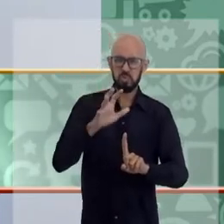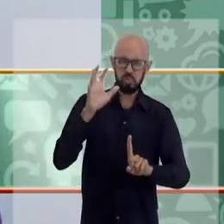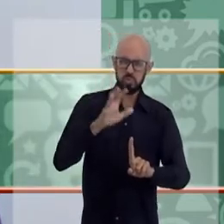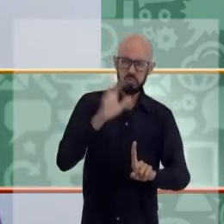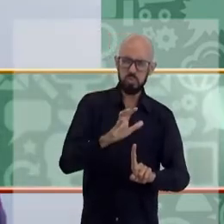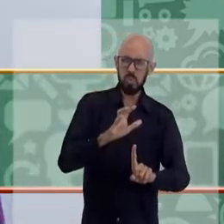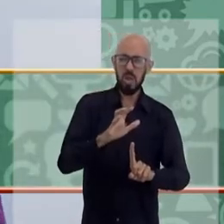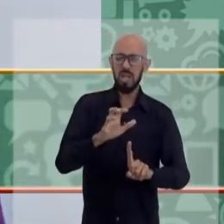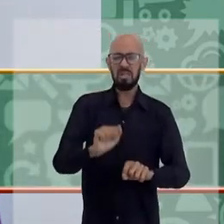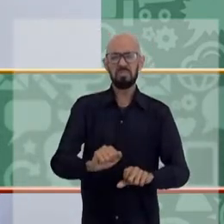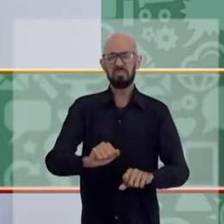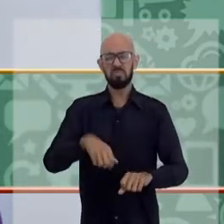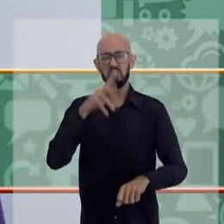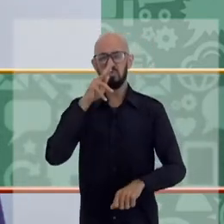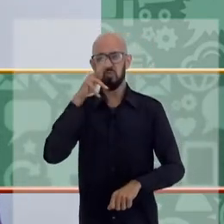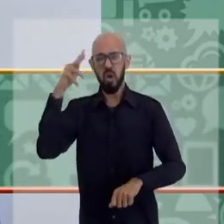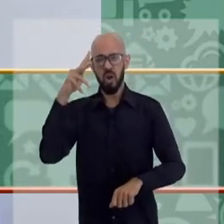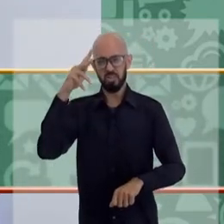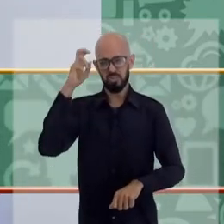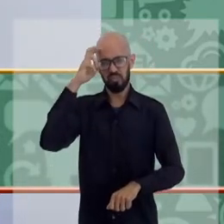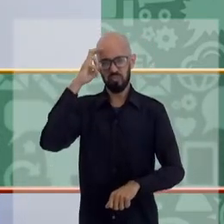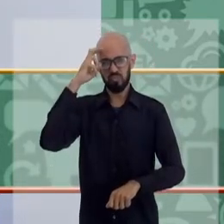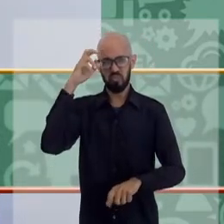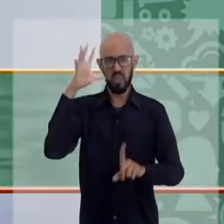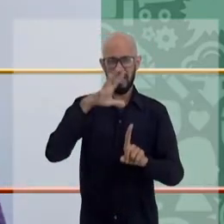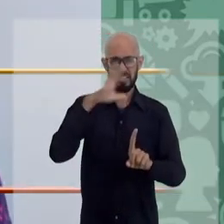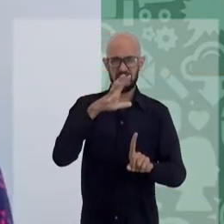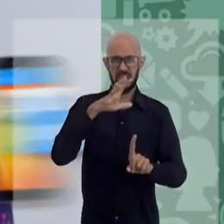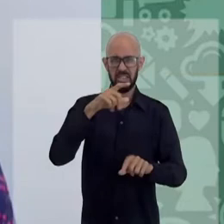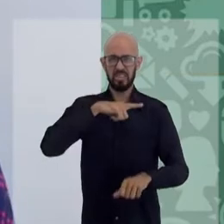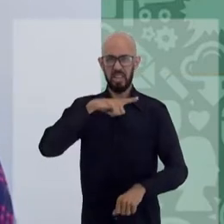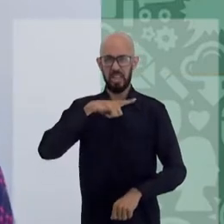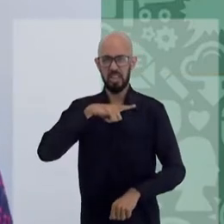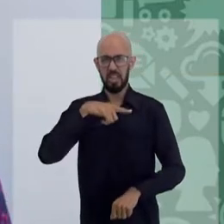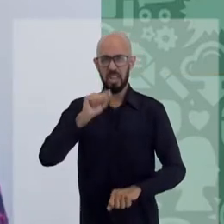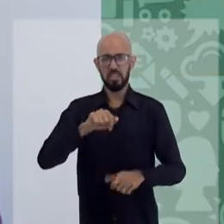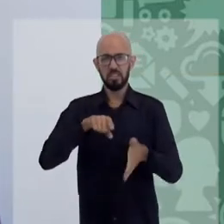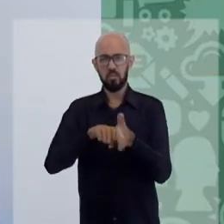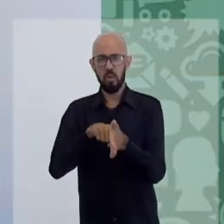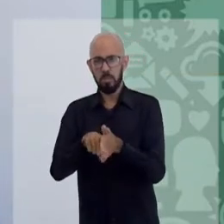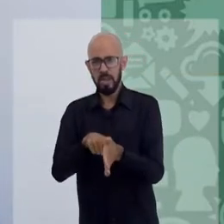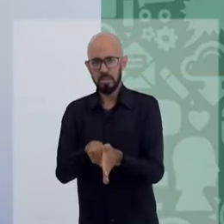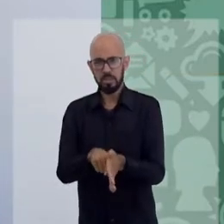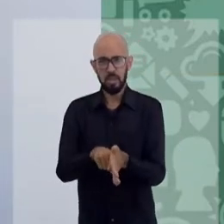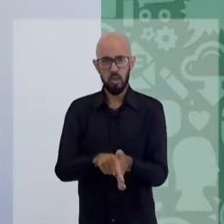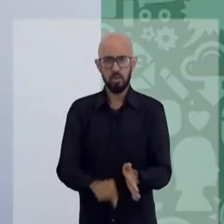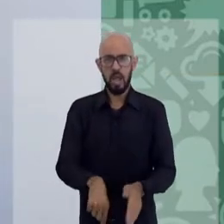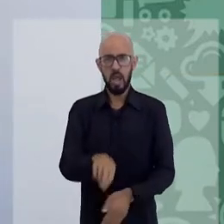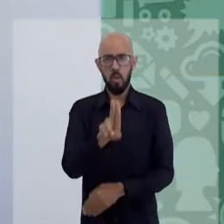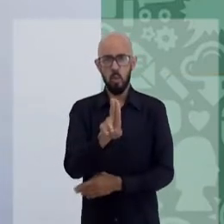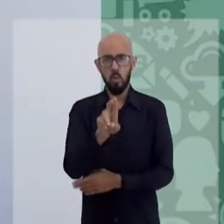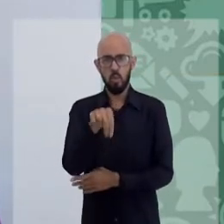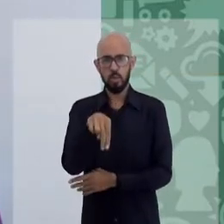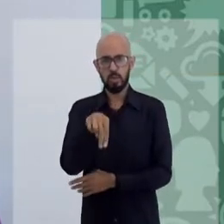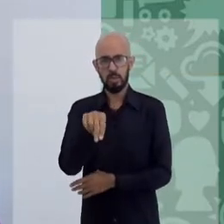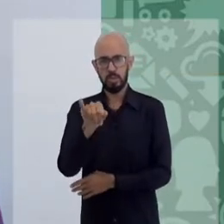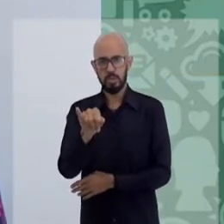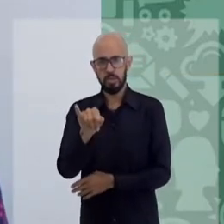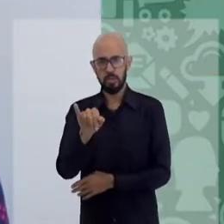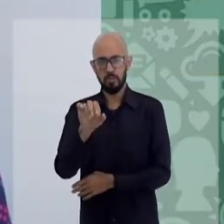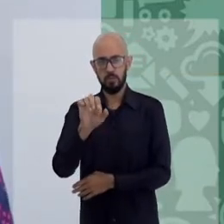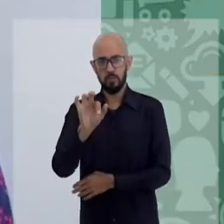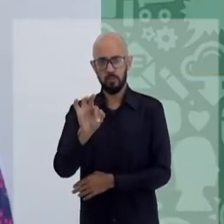do radicalismo que o tema gera. Os dados são resultado de uma pesquisa do Instituto IPEC, a pedido da ONG Avaaz, da